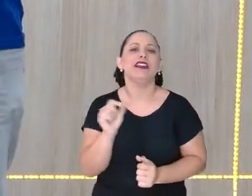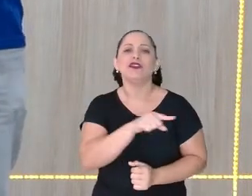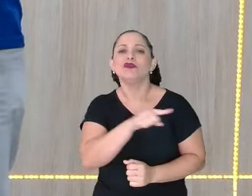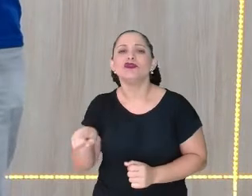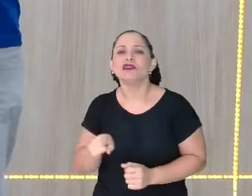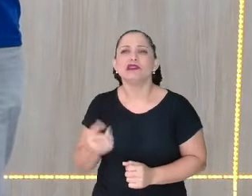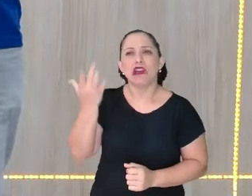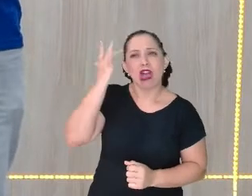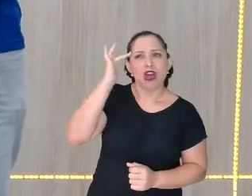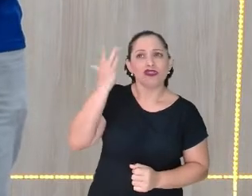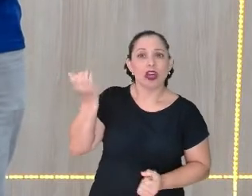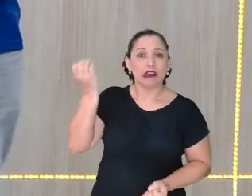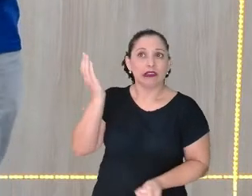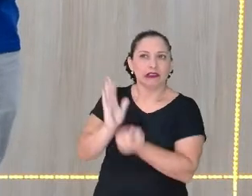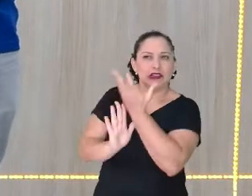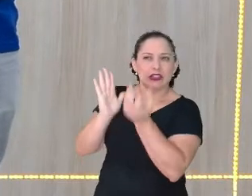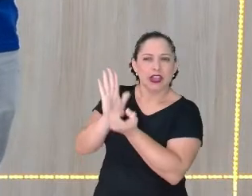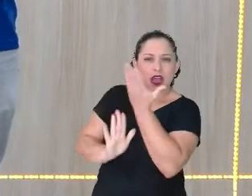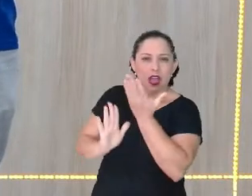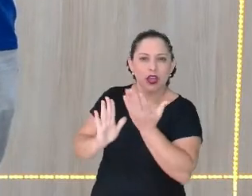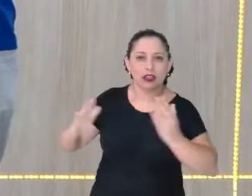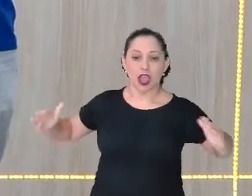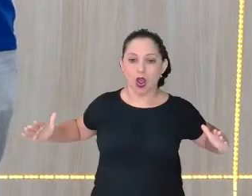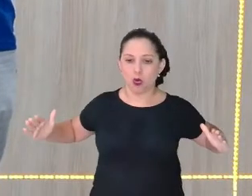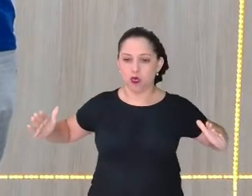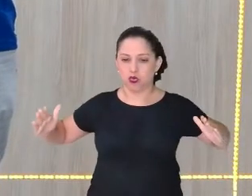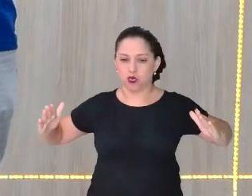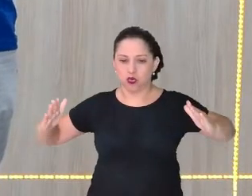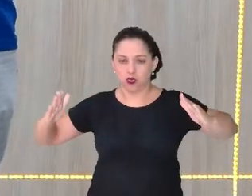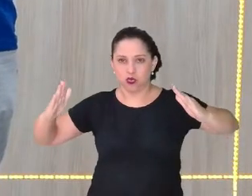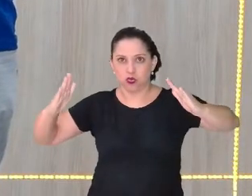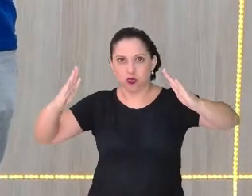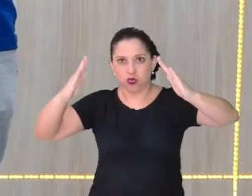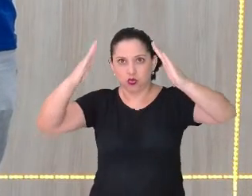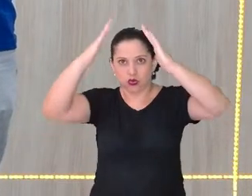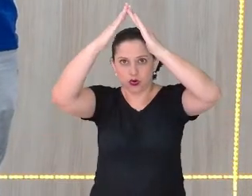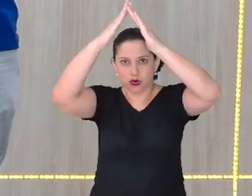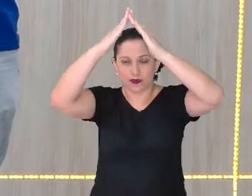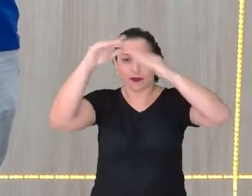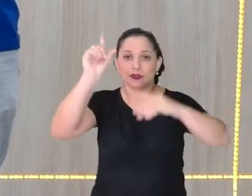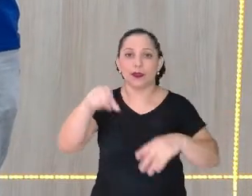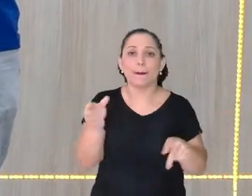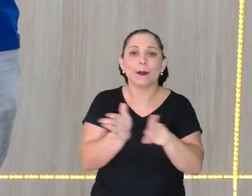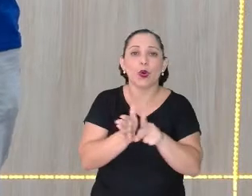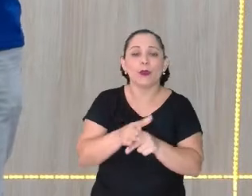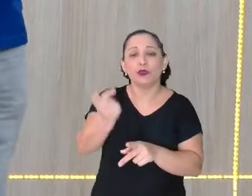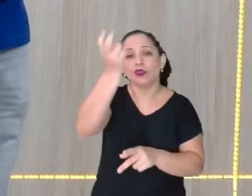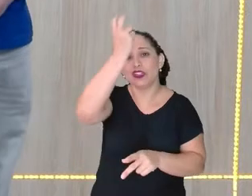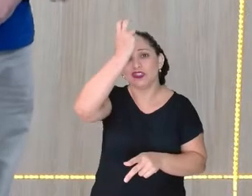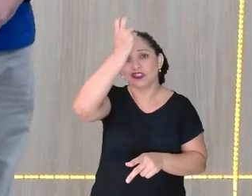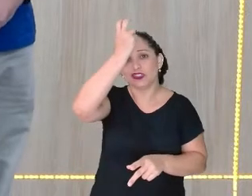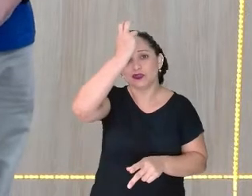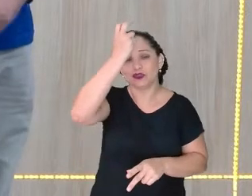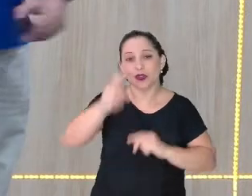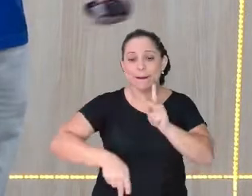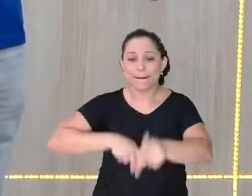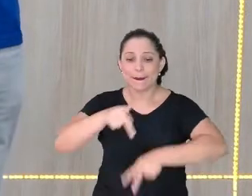construíram aquelas grandes pirâmides do Egito? A maior parte, os maiores construtores, engenheiros e arquitetos eram